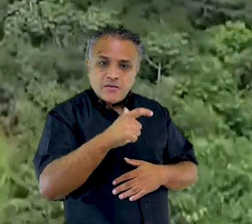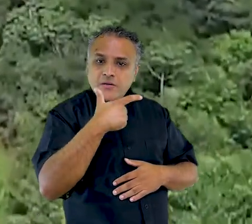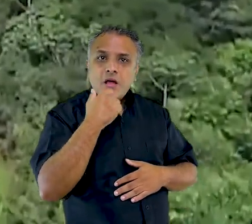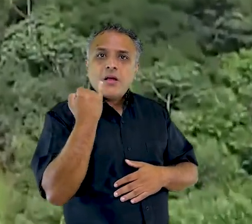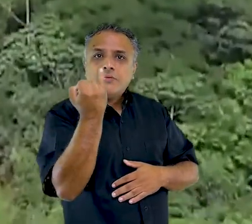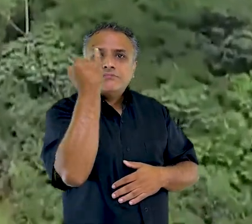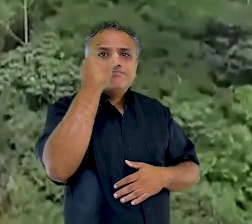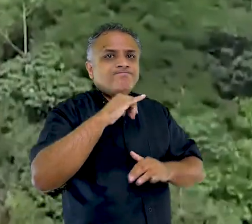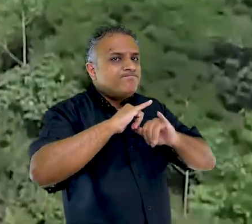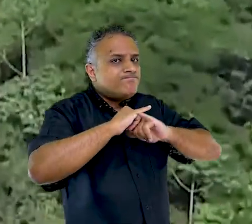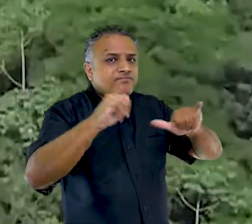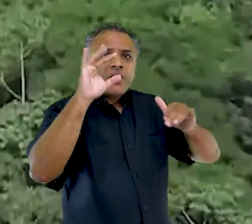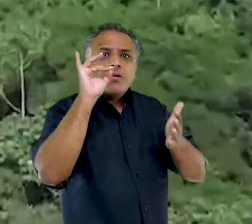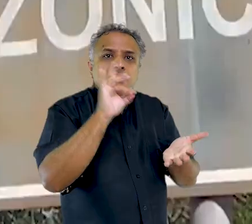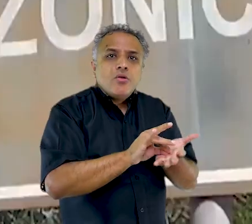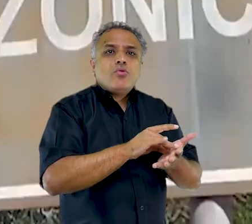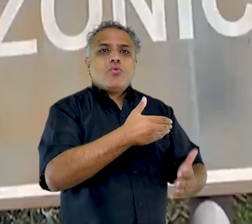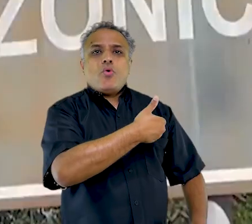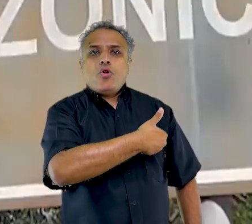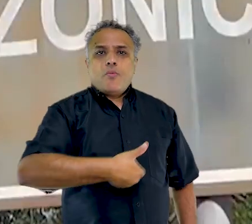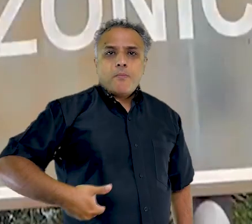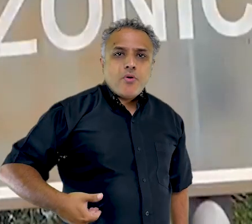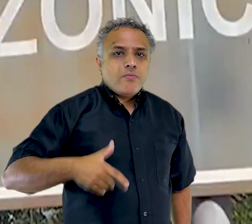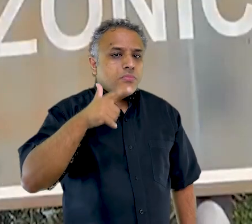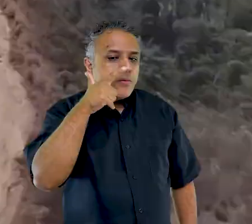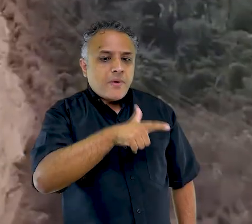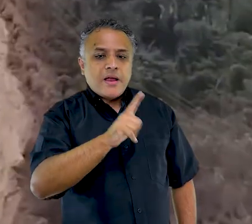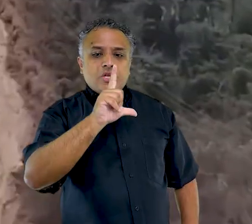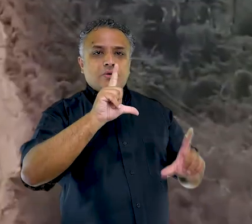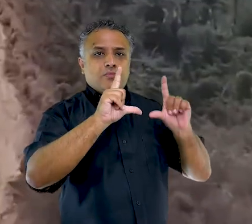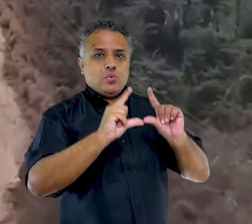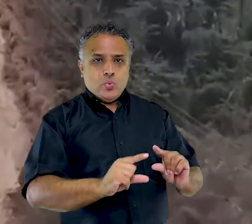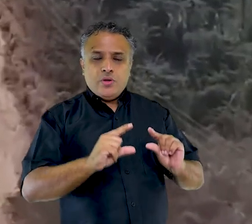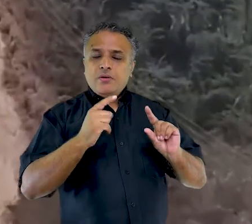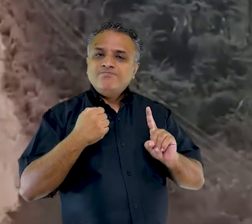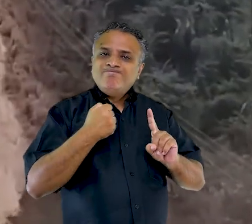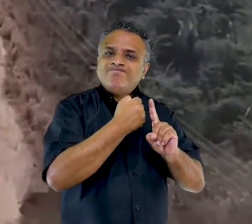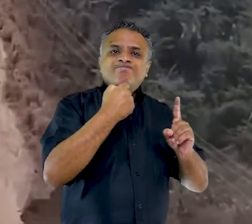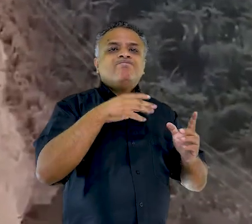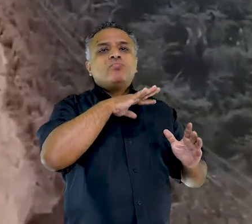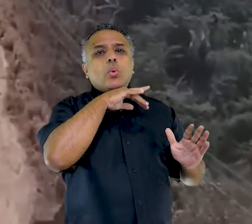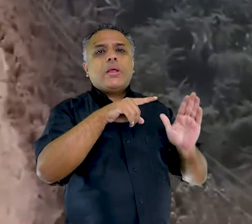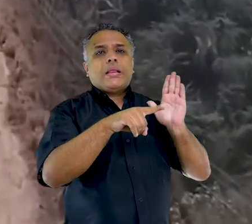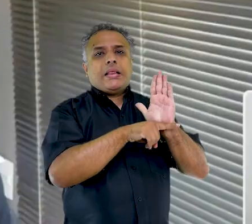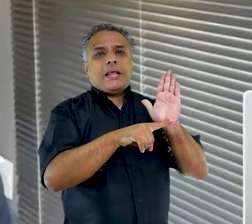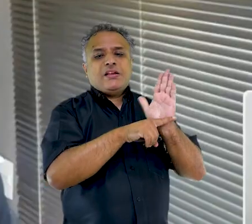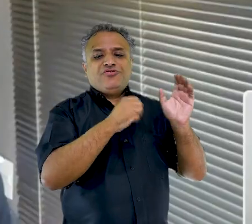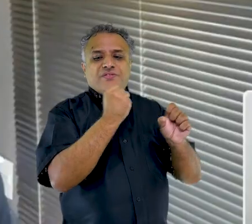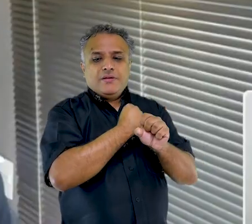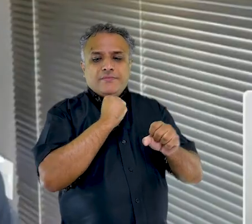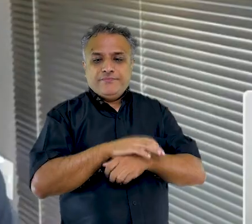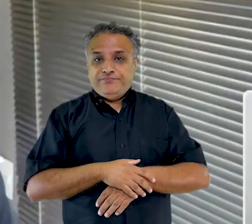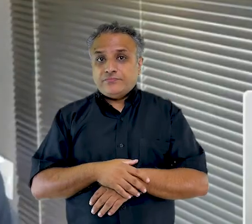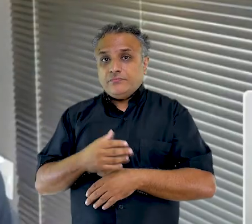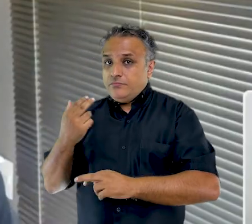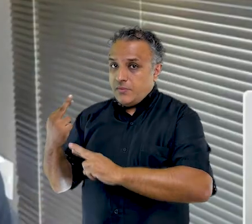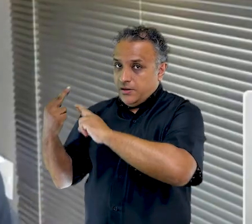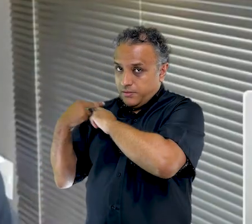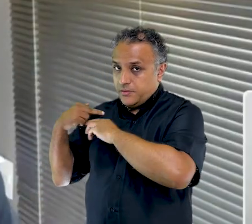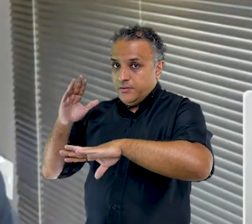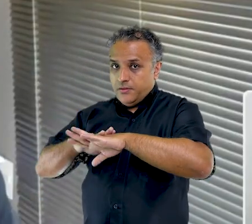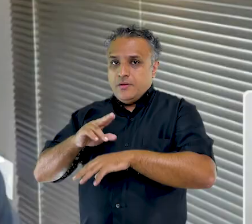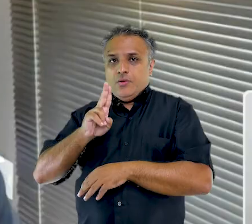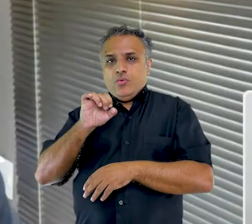ação efetiva dos órgãos públicos para reduzir os efeitos negativos da obra. O estabelecimento da responsabilidade da União e da